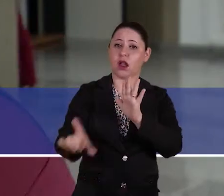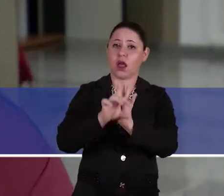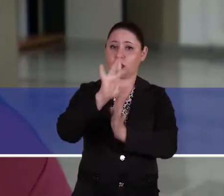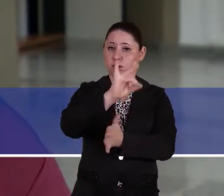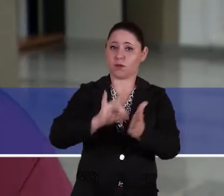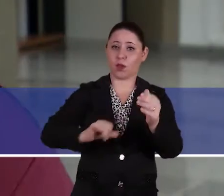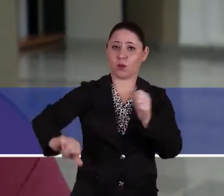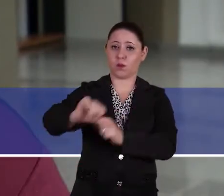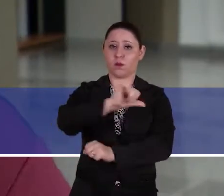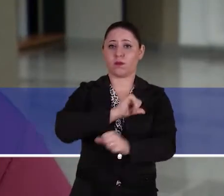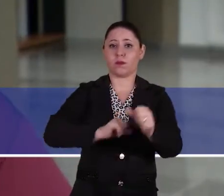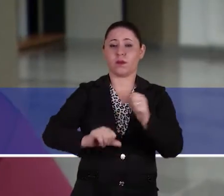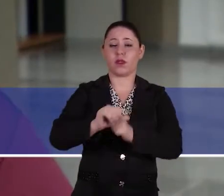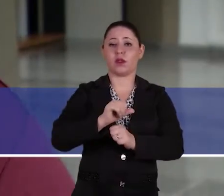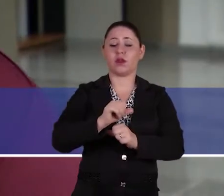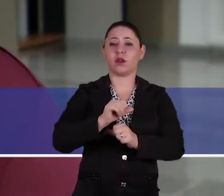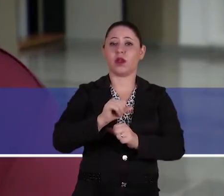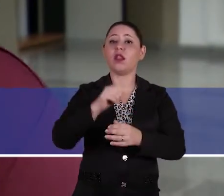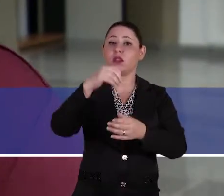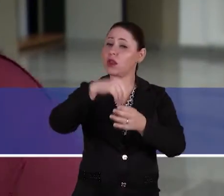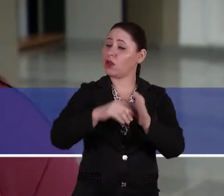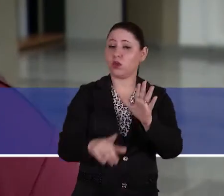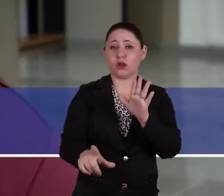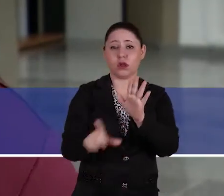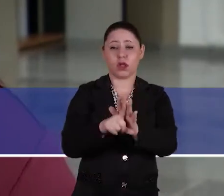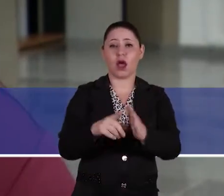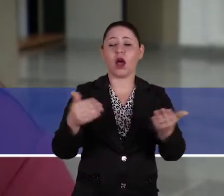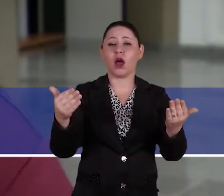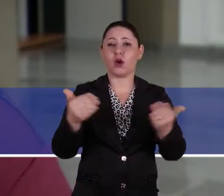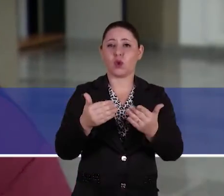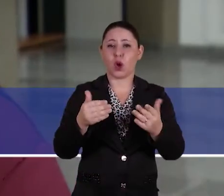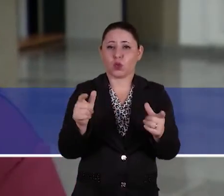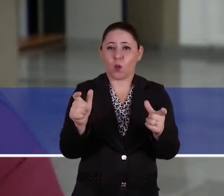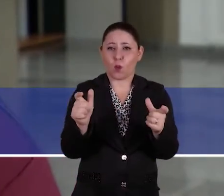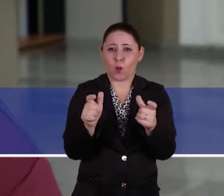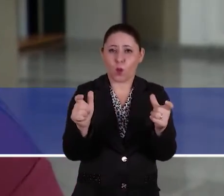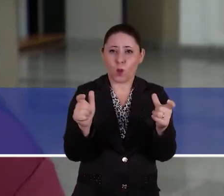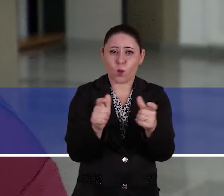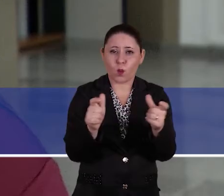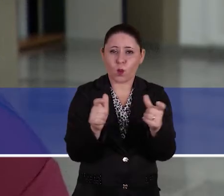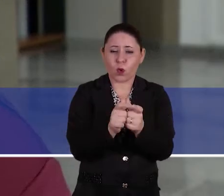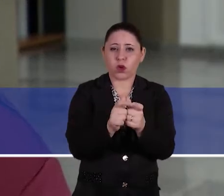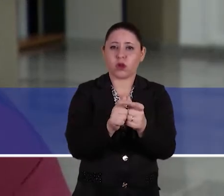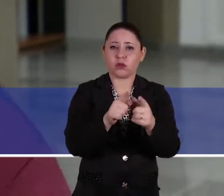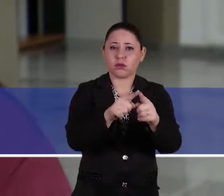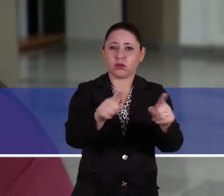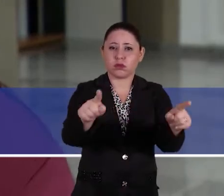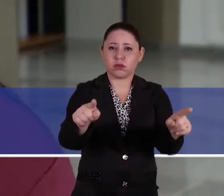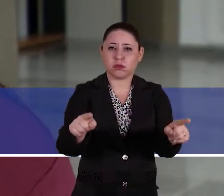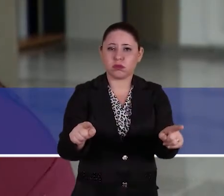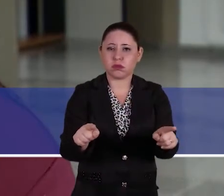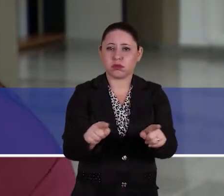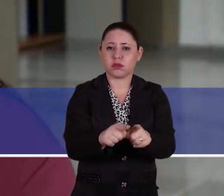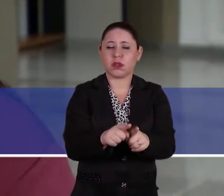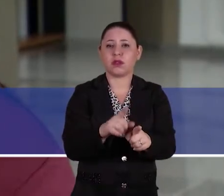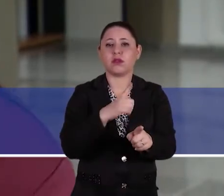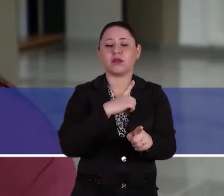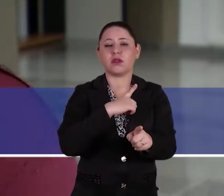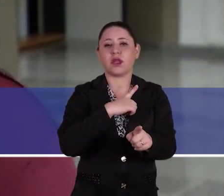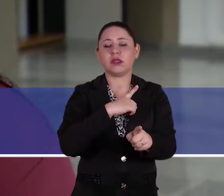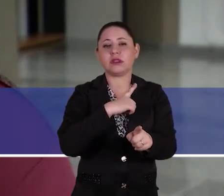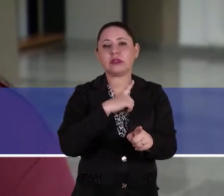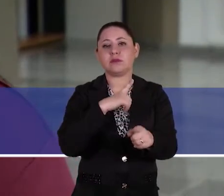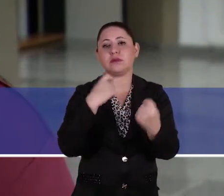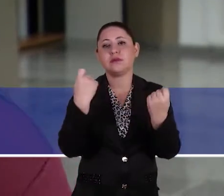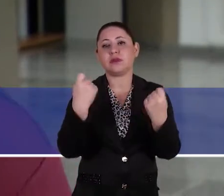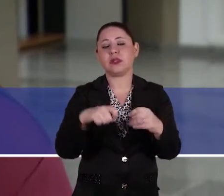ser alterada, elas estavam dentro da lei. Agora, com essa diminuição da faixa de domínio, elas teriam que,